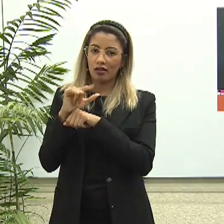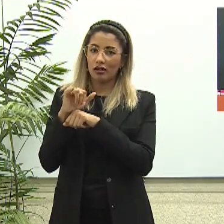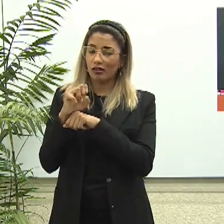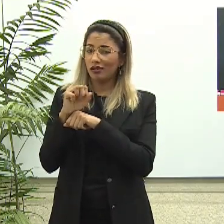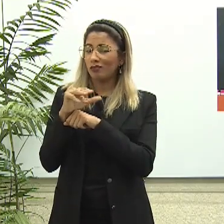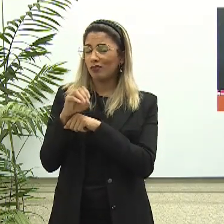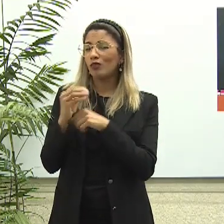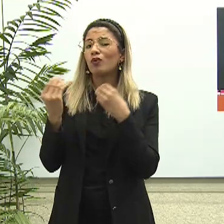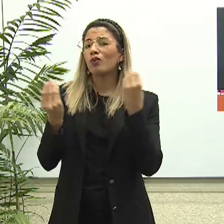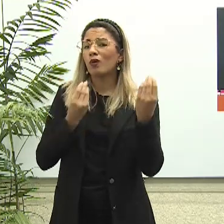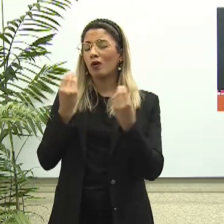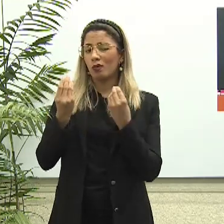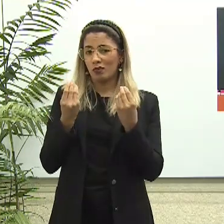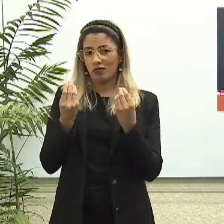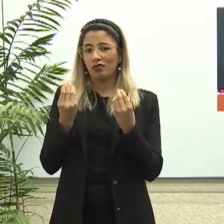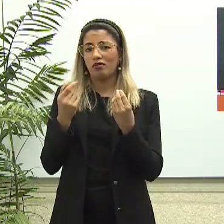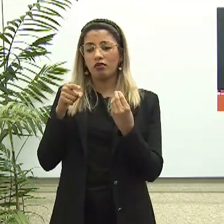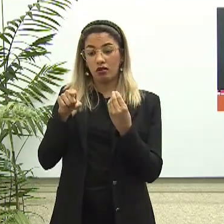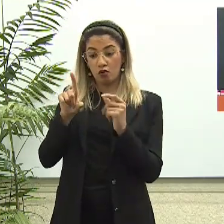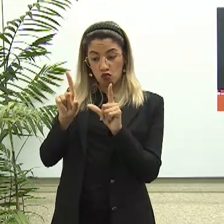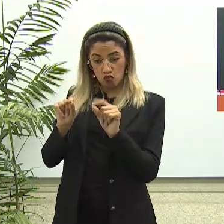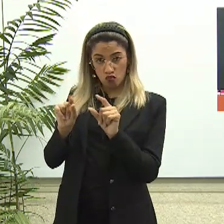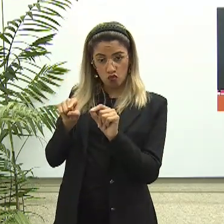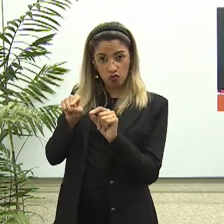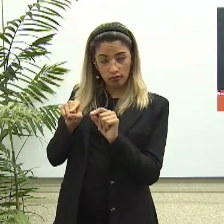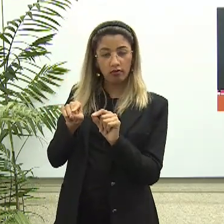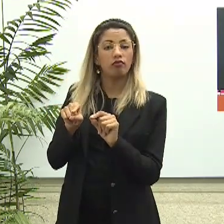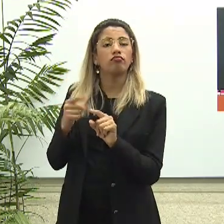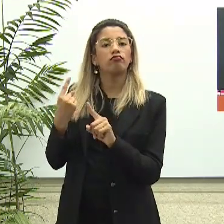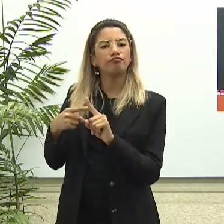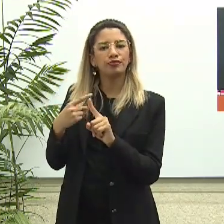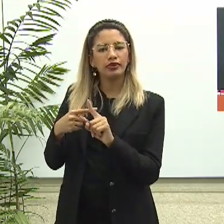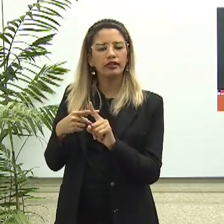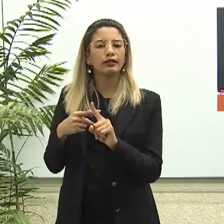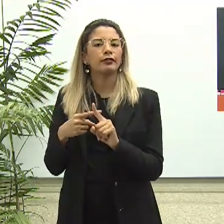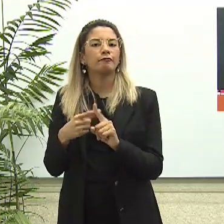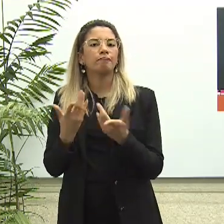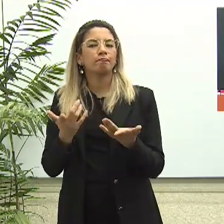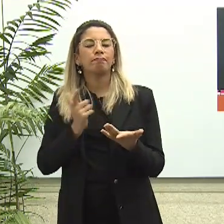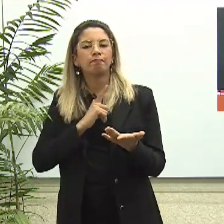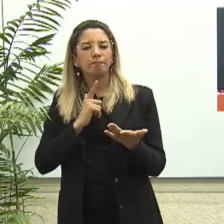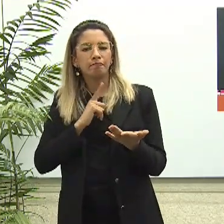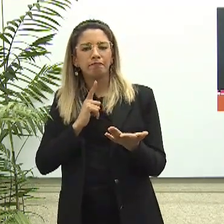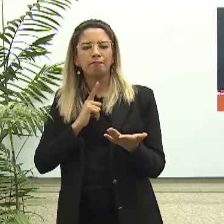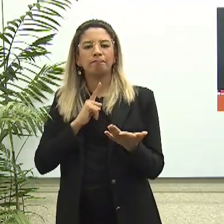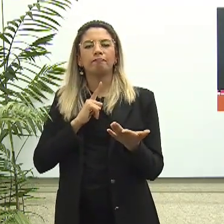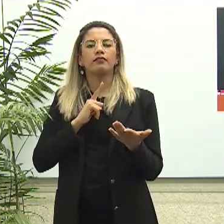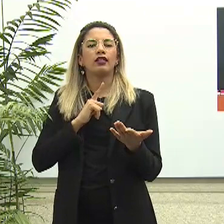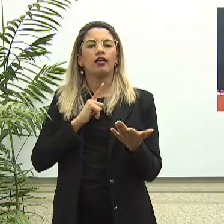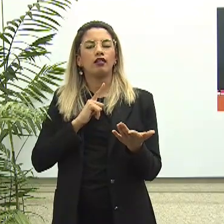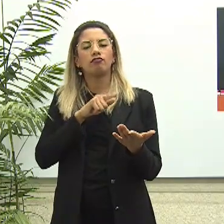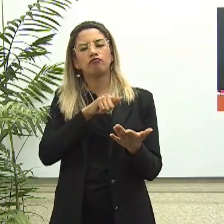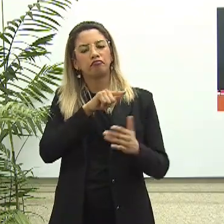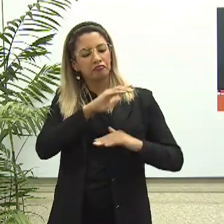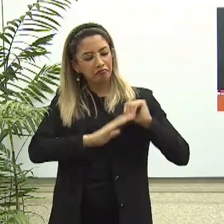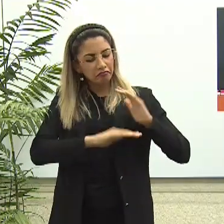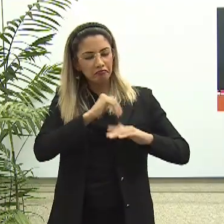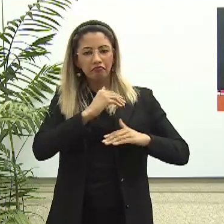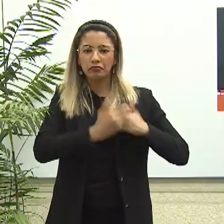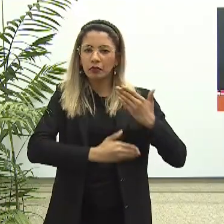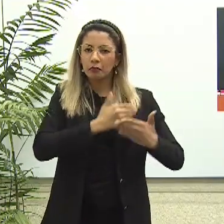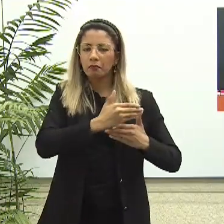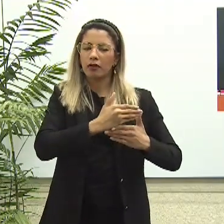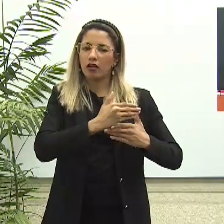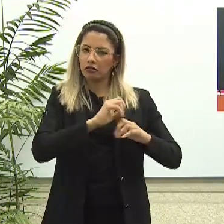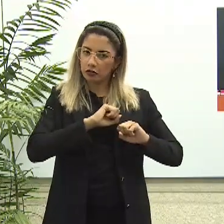do debate sobre o que é o capitalismo porque a conversão do desenvolvimento das forças produtivas para interesse do